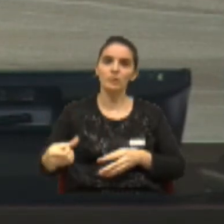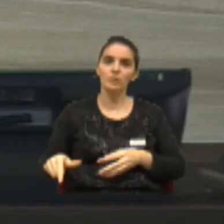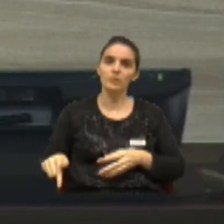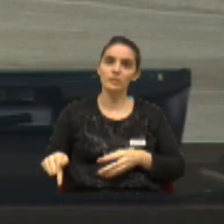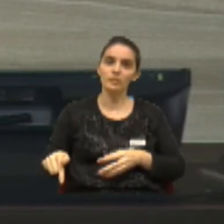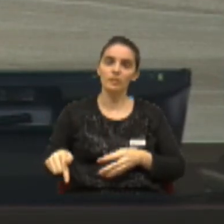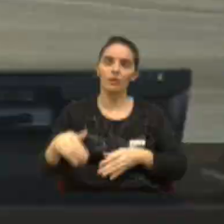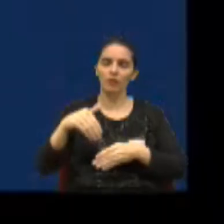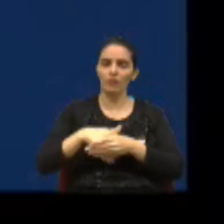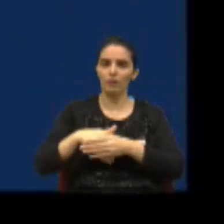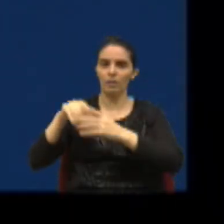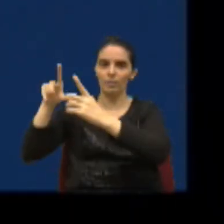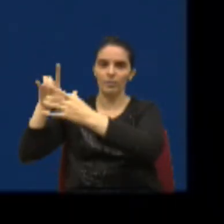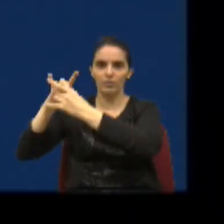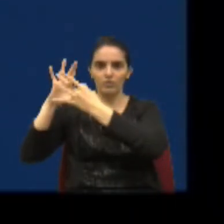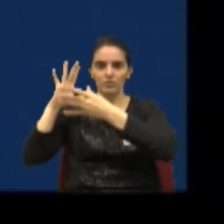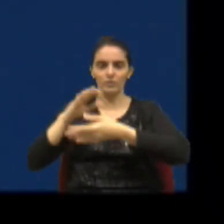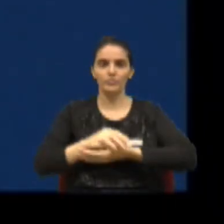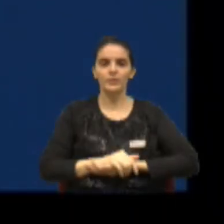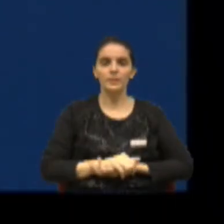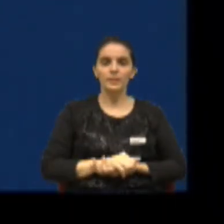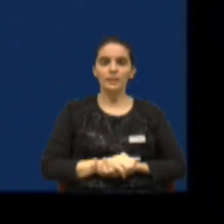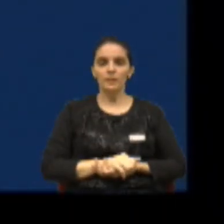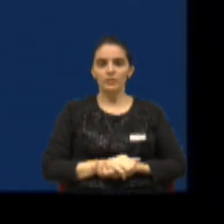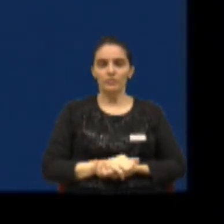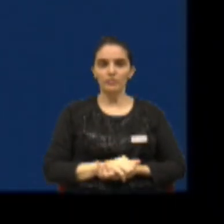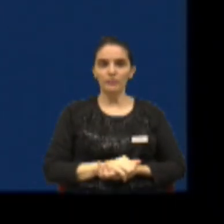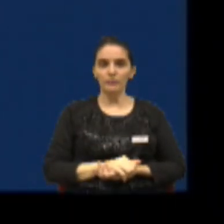vai à votação, o painel está aberto.